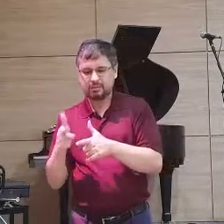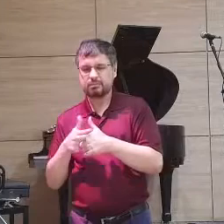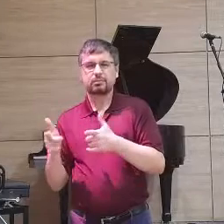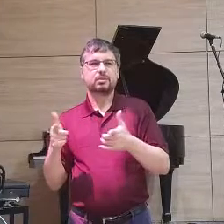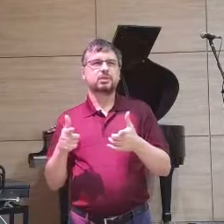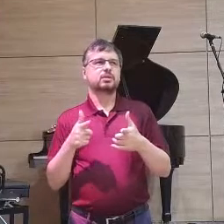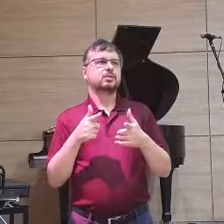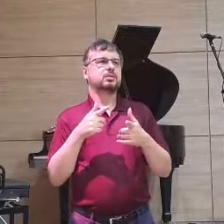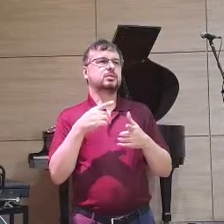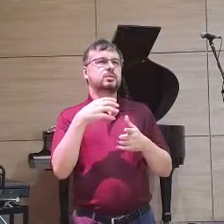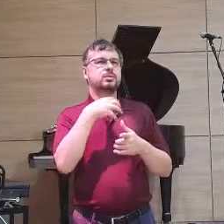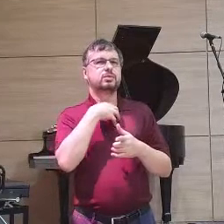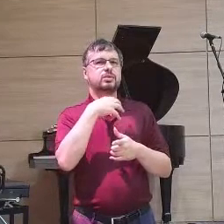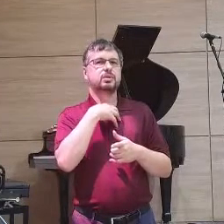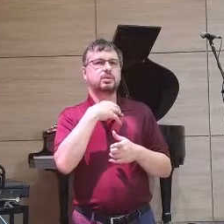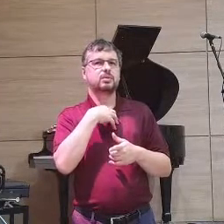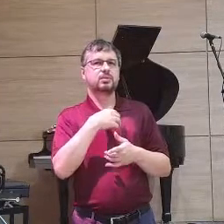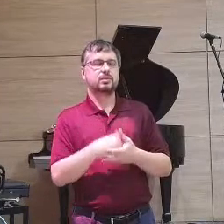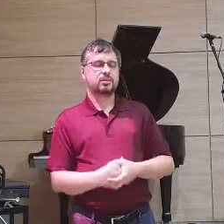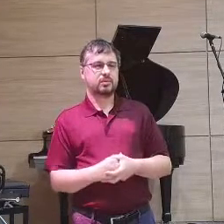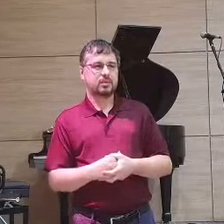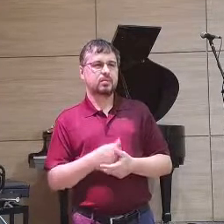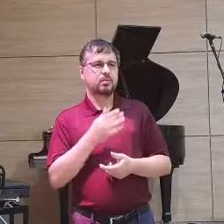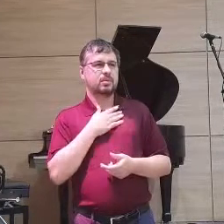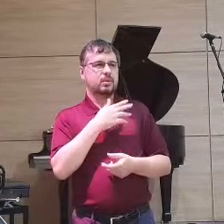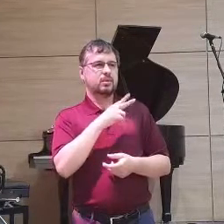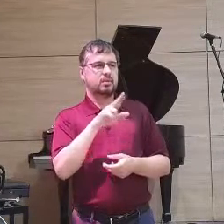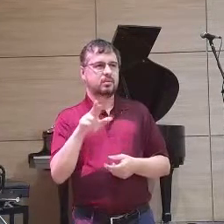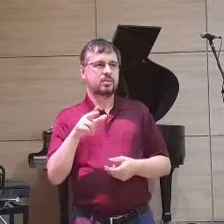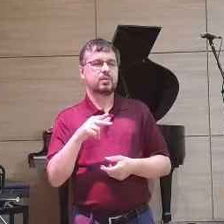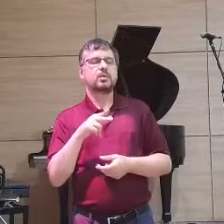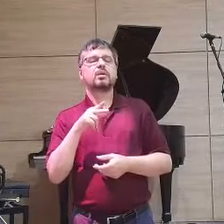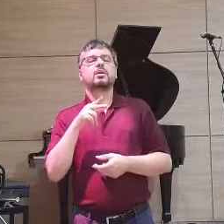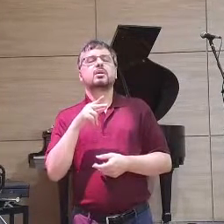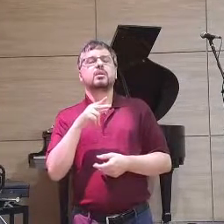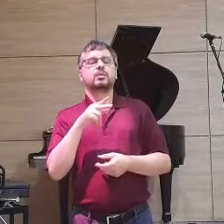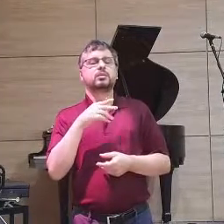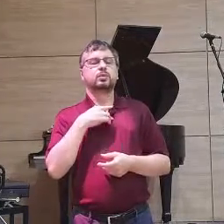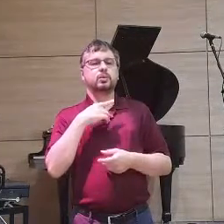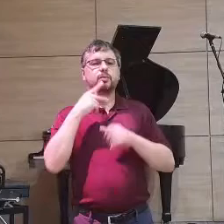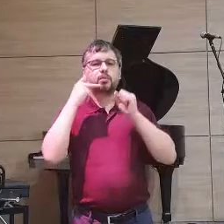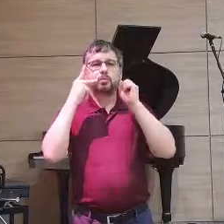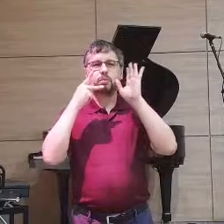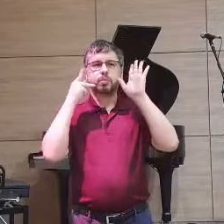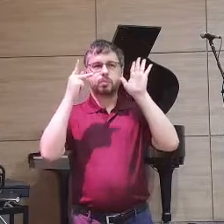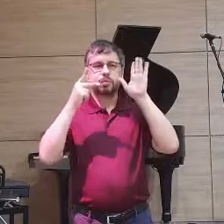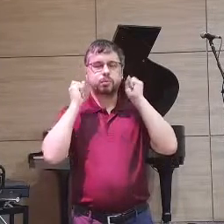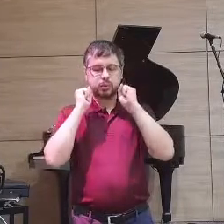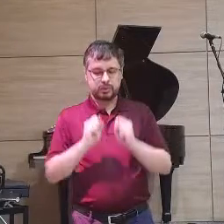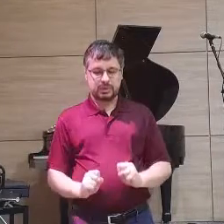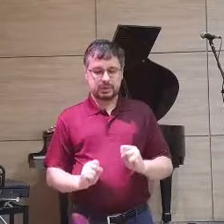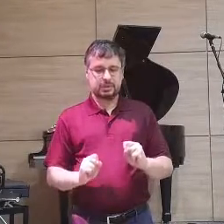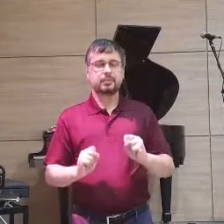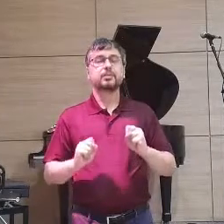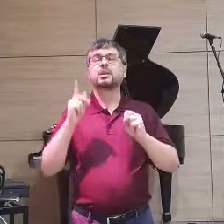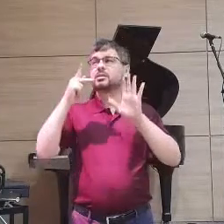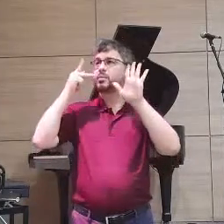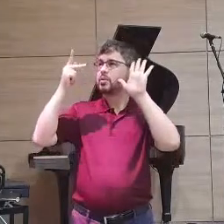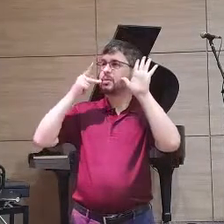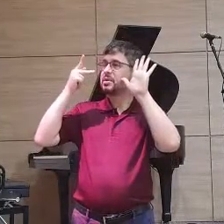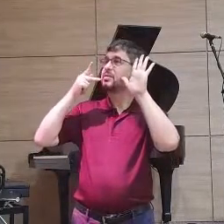desse comportamento fica meu irmão minha mãe esse poder que está sendo prometido vem sobre nós